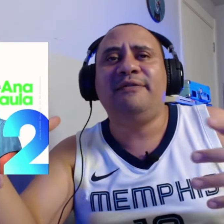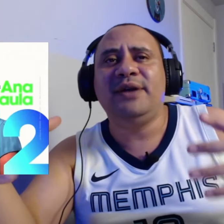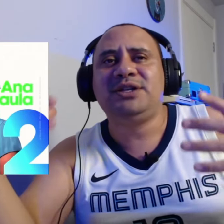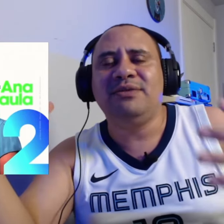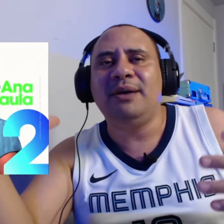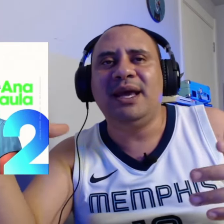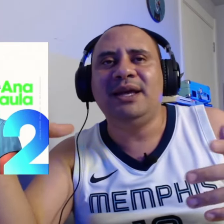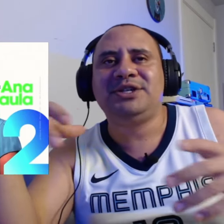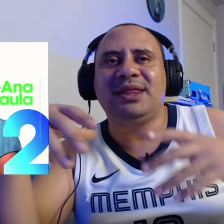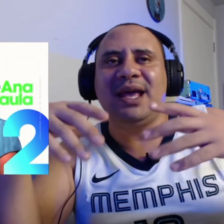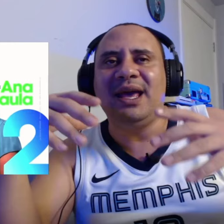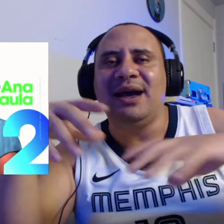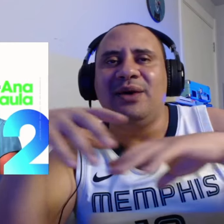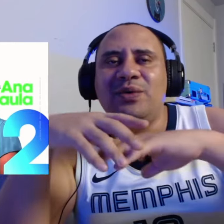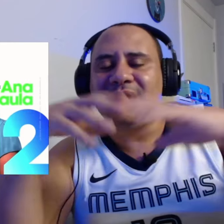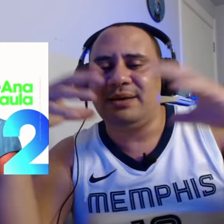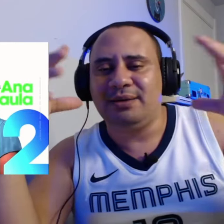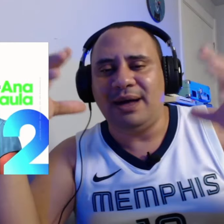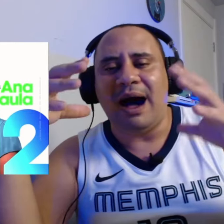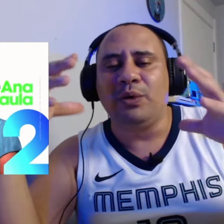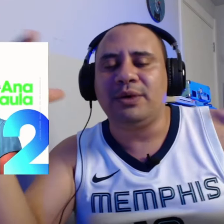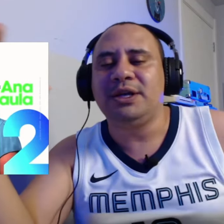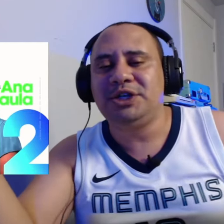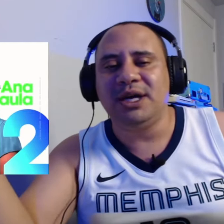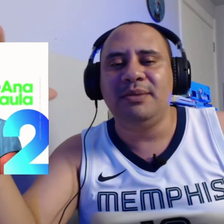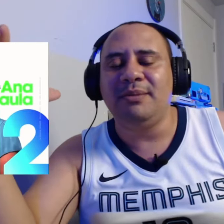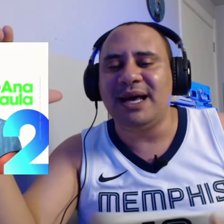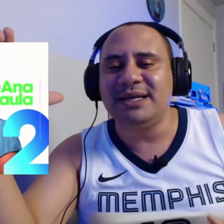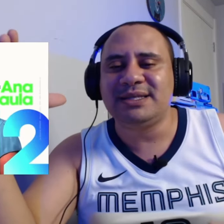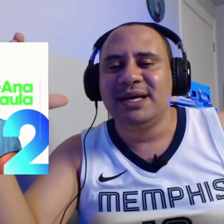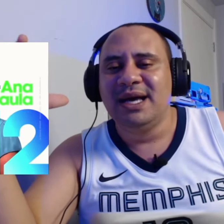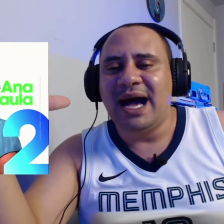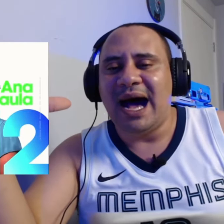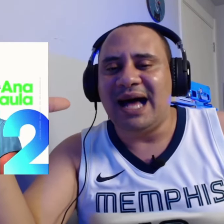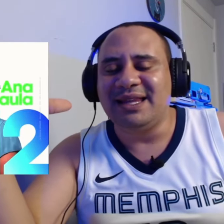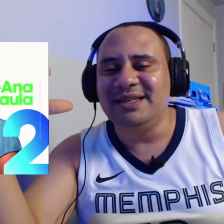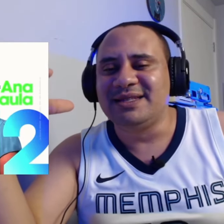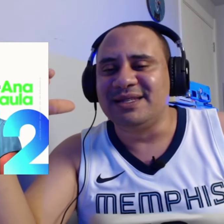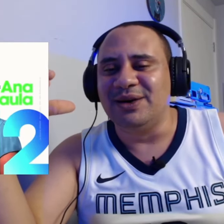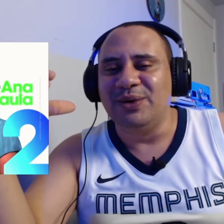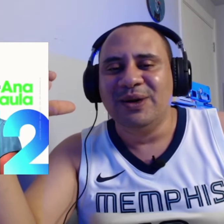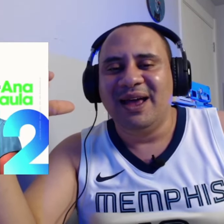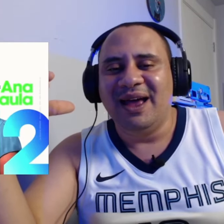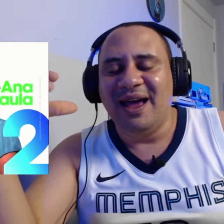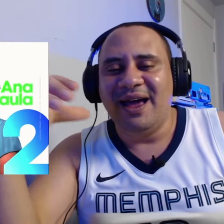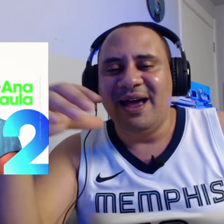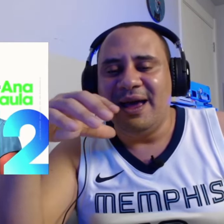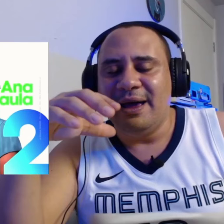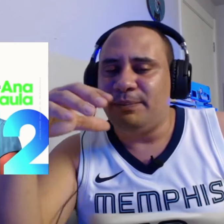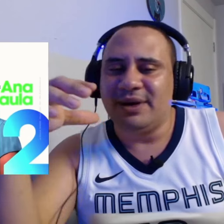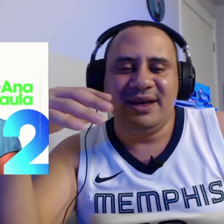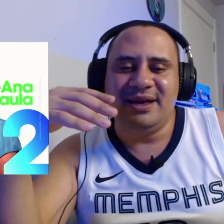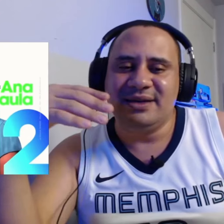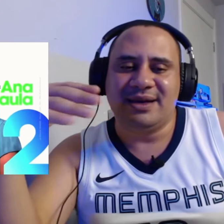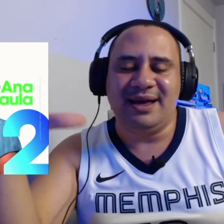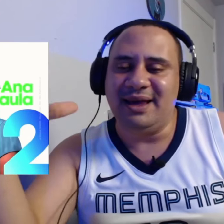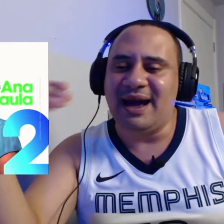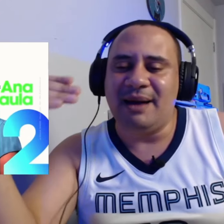e efetivamente tenha algo que chame mais a atenção.